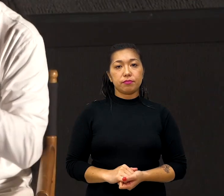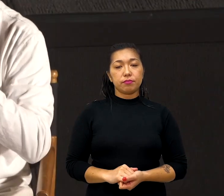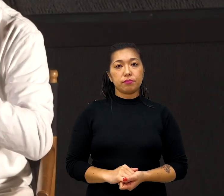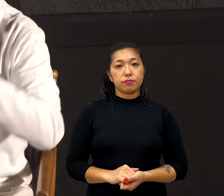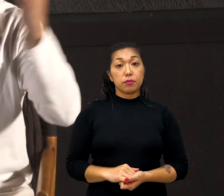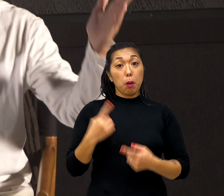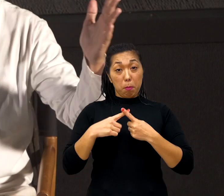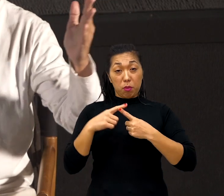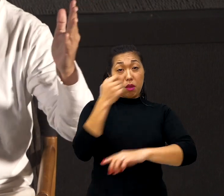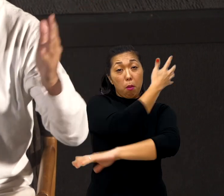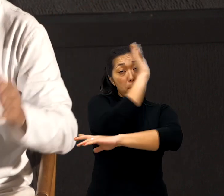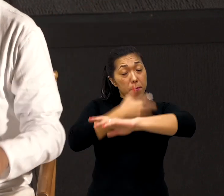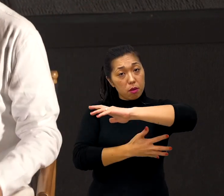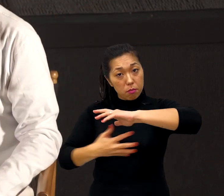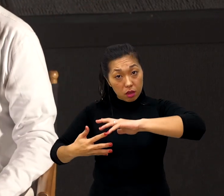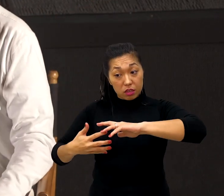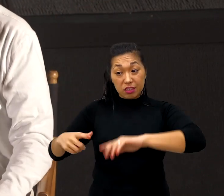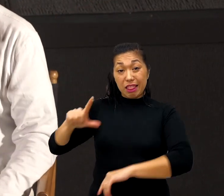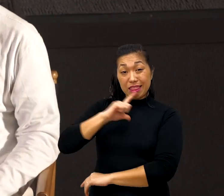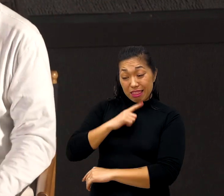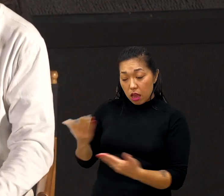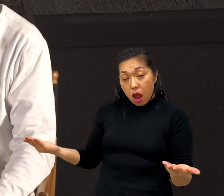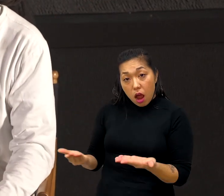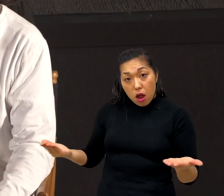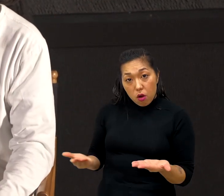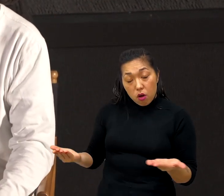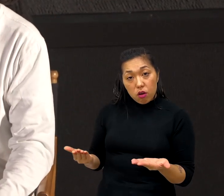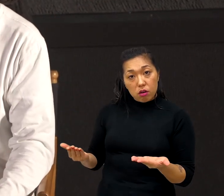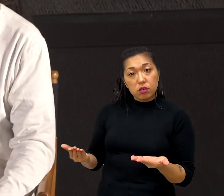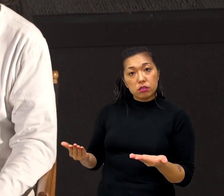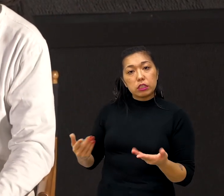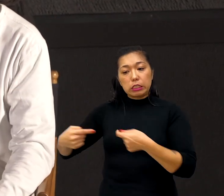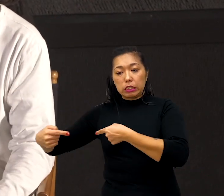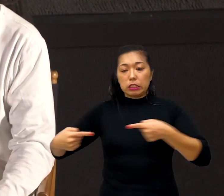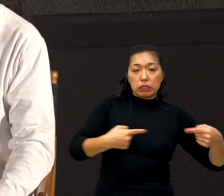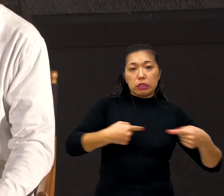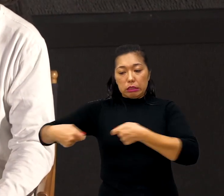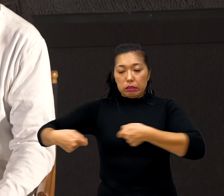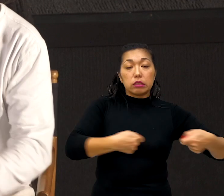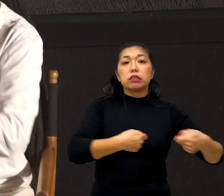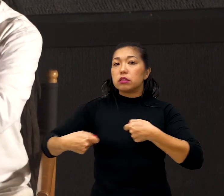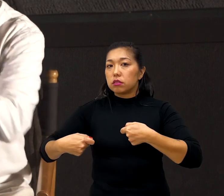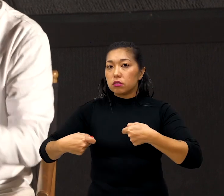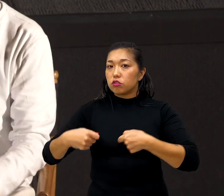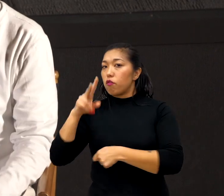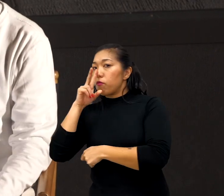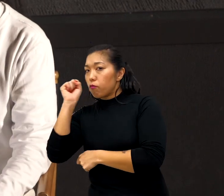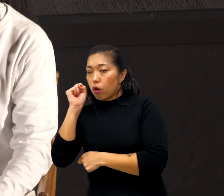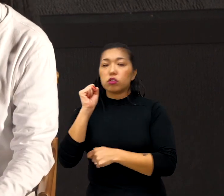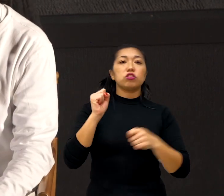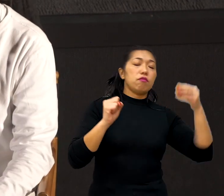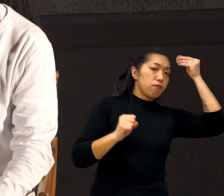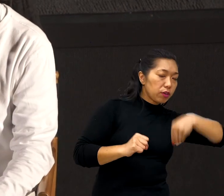Porque o meio ambiente que está aí constituído está em disputa entre fóssil e não fóssil. Nos dois está nos